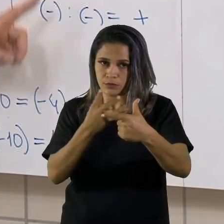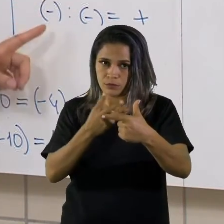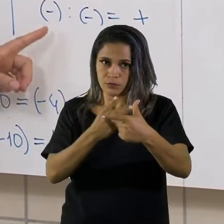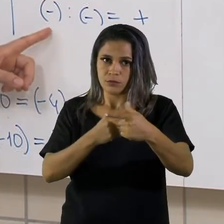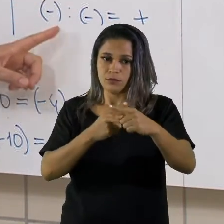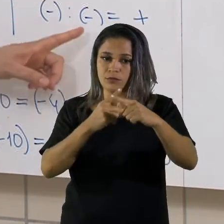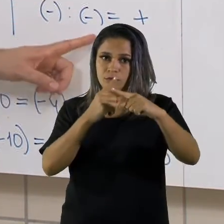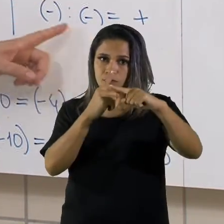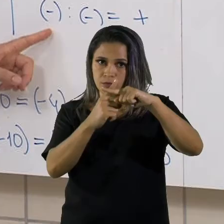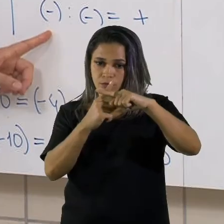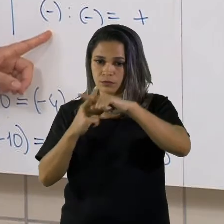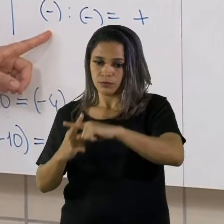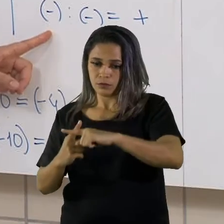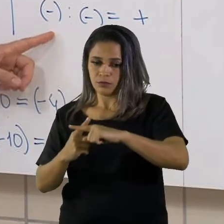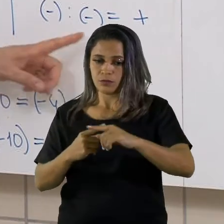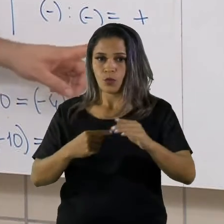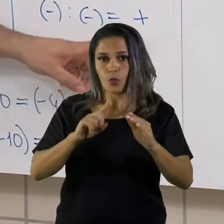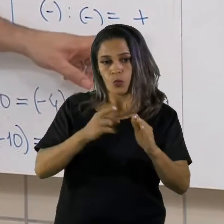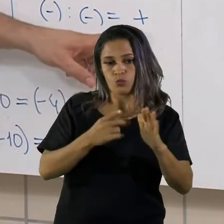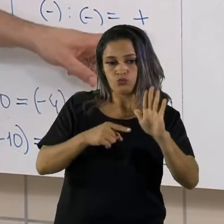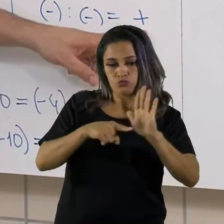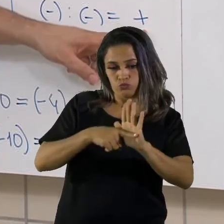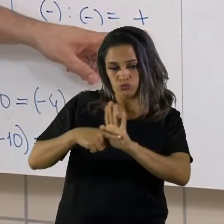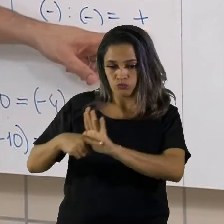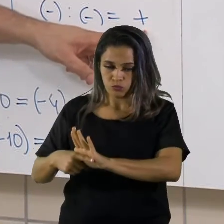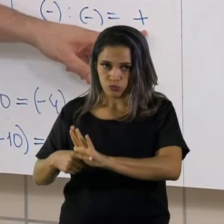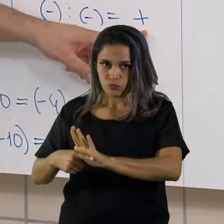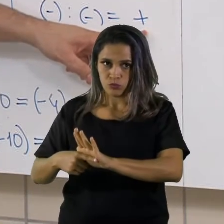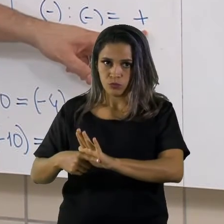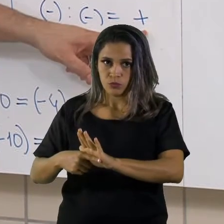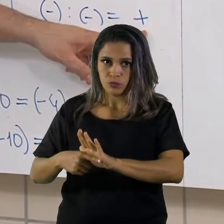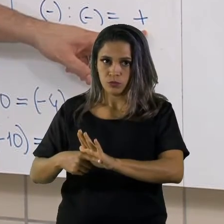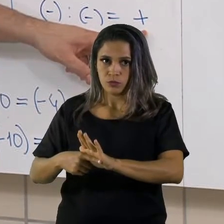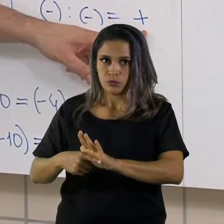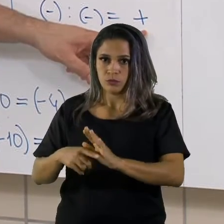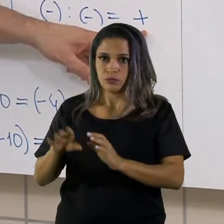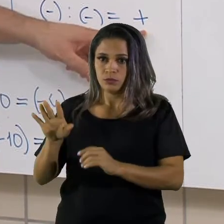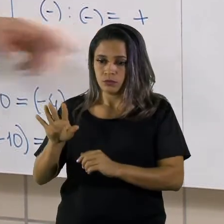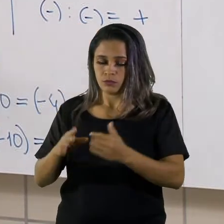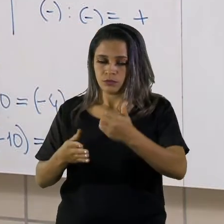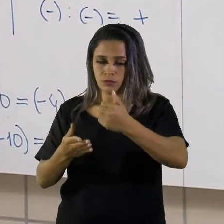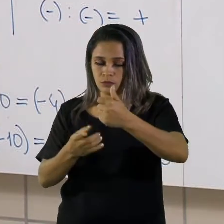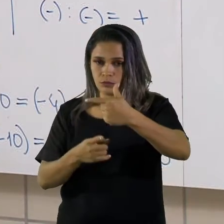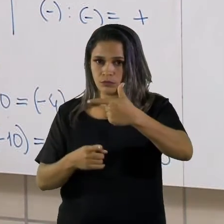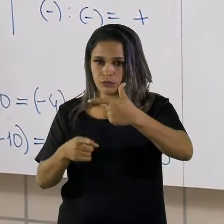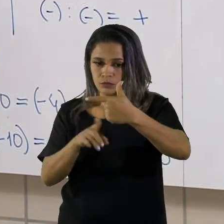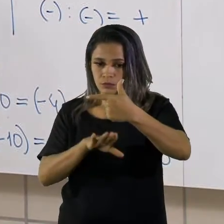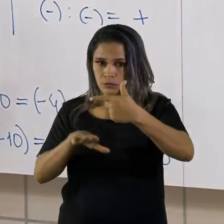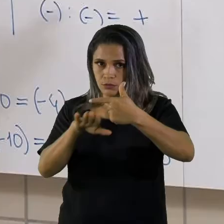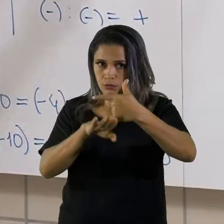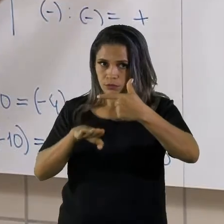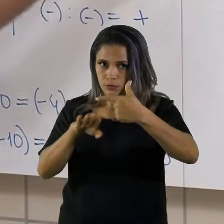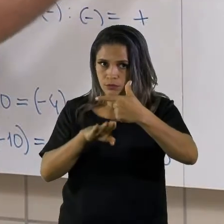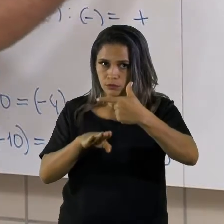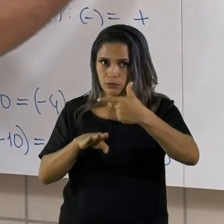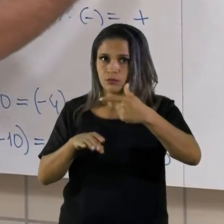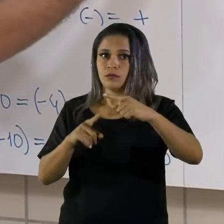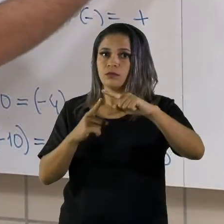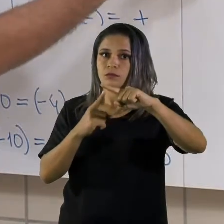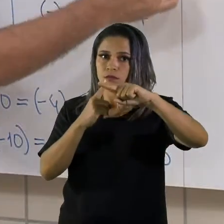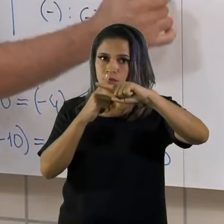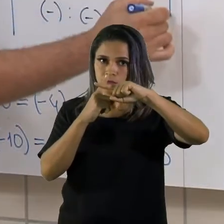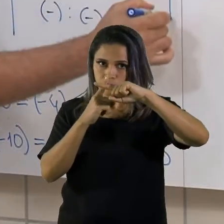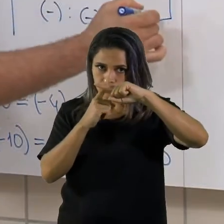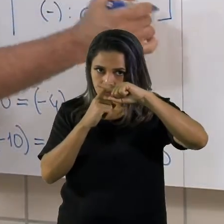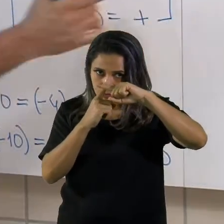positivos ou os dois são negativos, o sinal do quociente sempre vai ser positivo, certo? Então